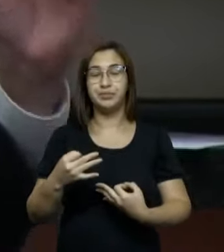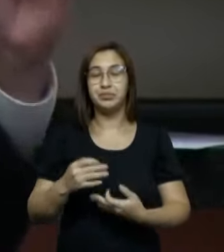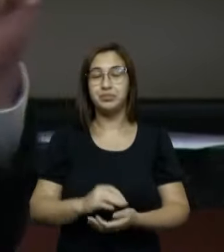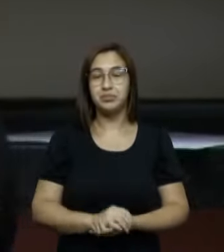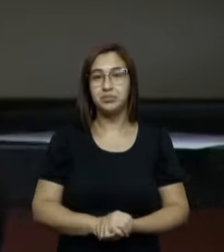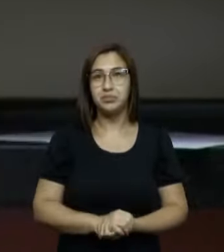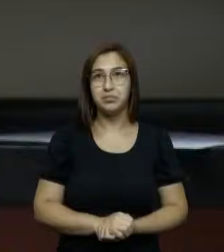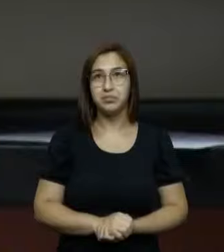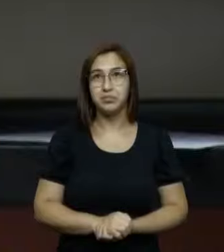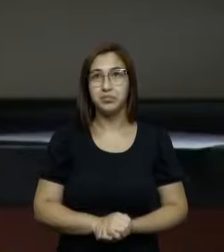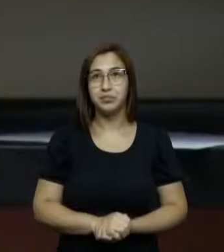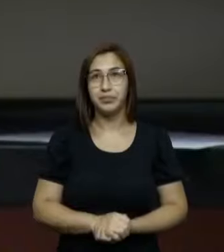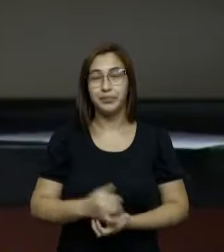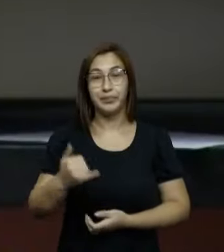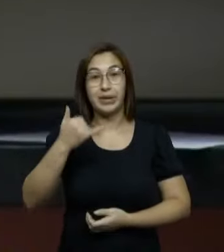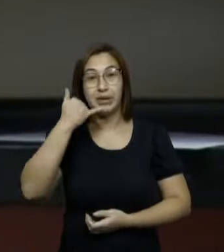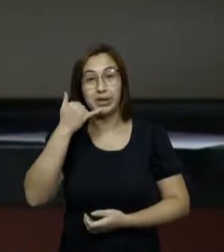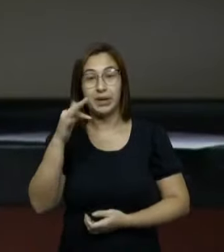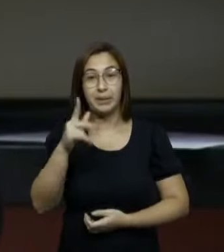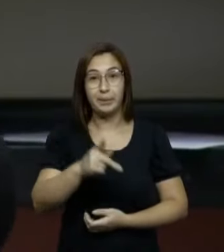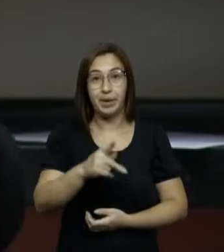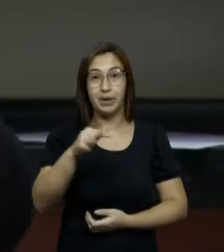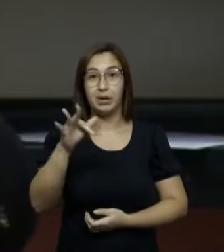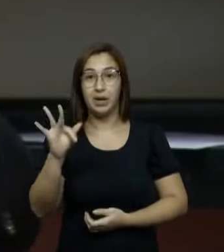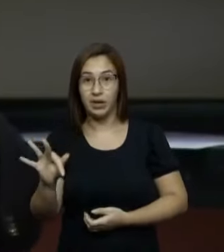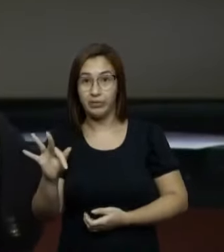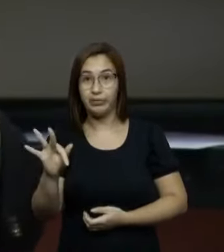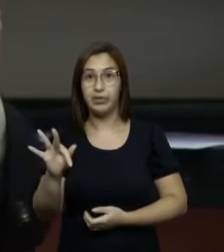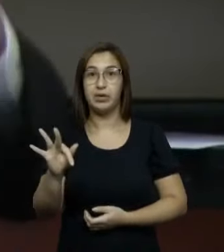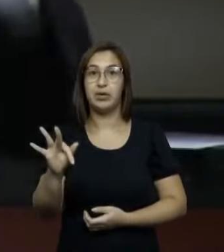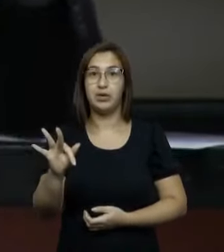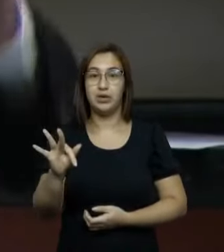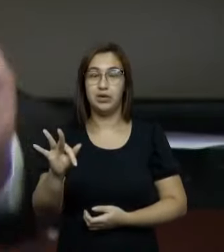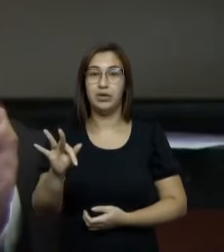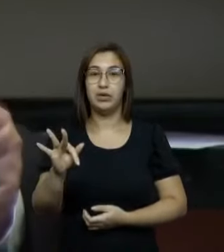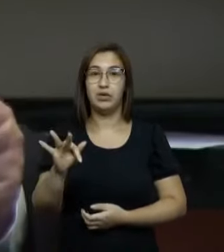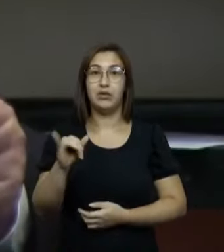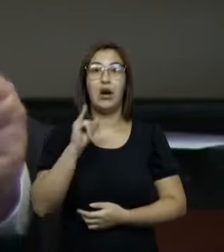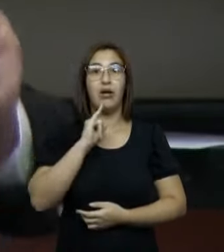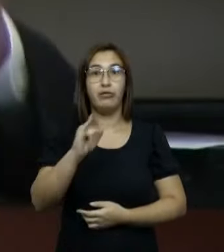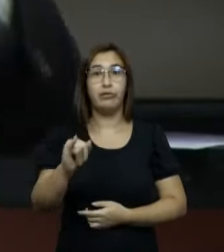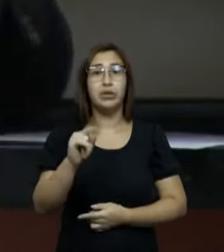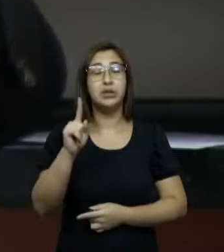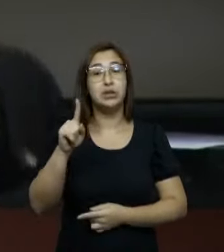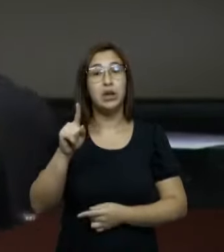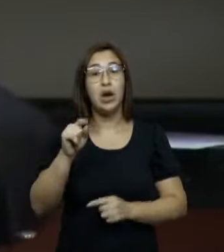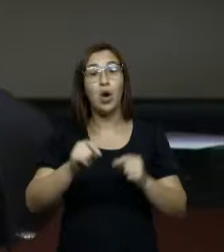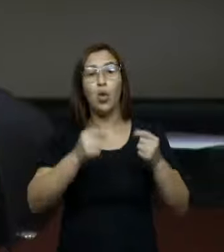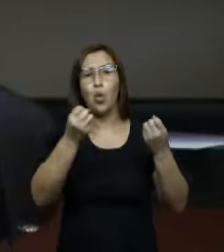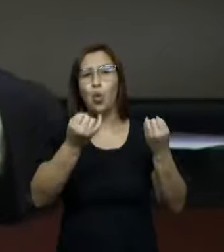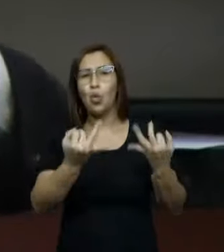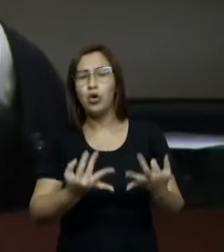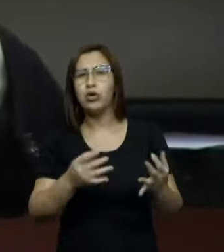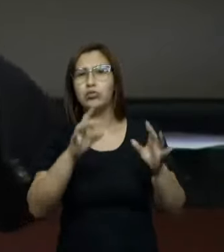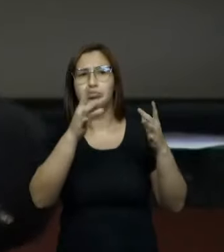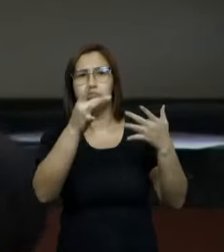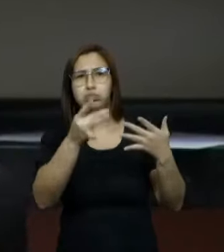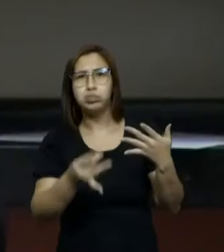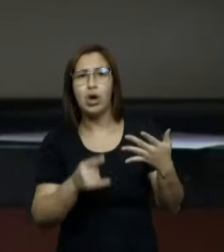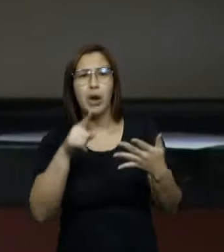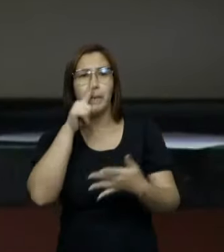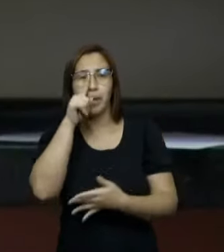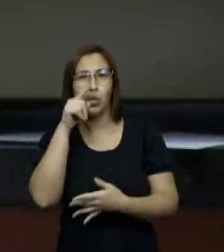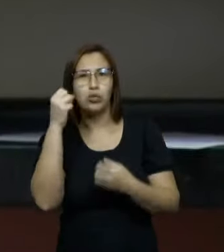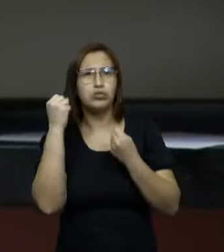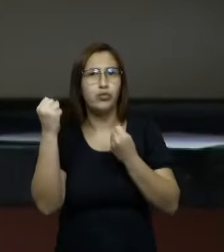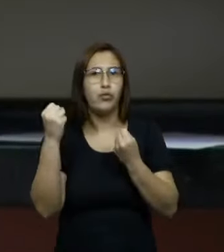Penais, ligar para a Polícia Federal, dar o currículo do preso, a periculosidade, a Polícia Federal manda